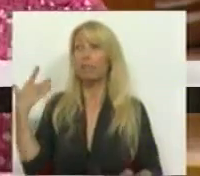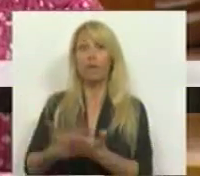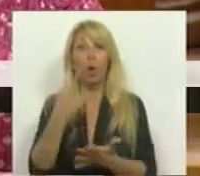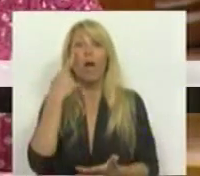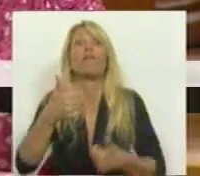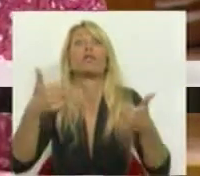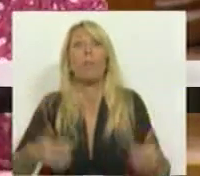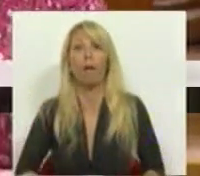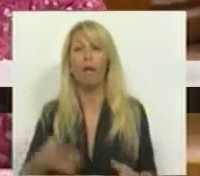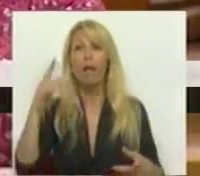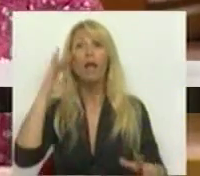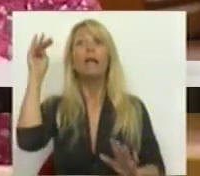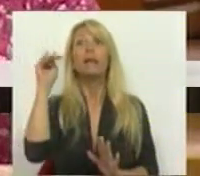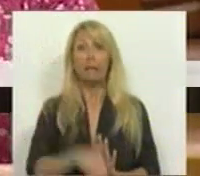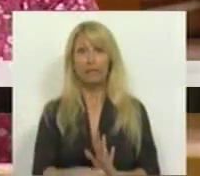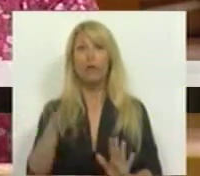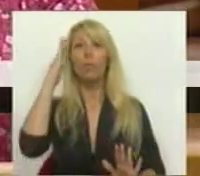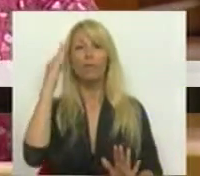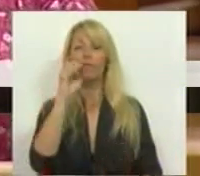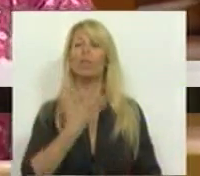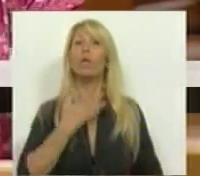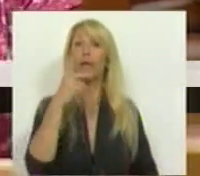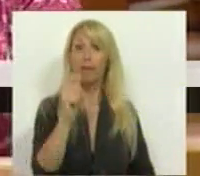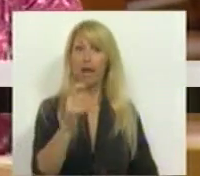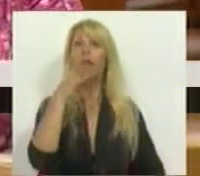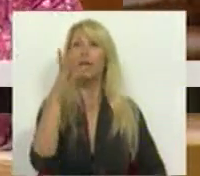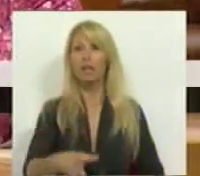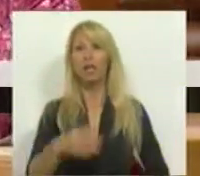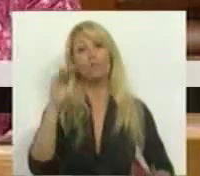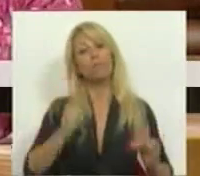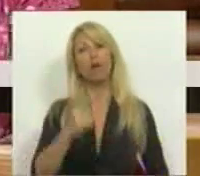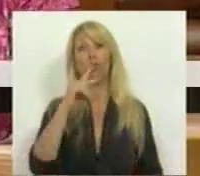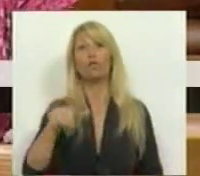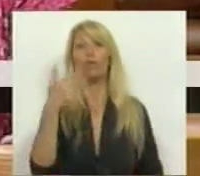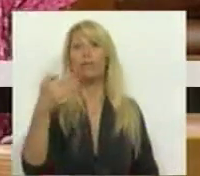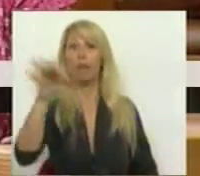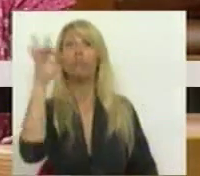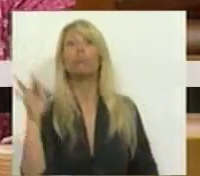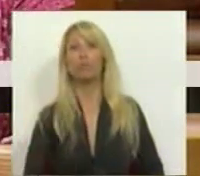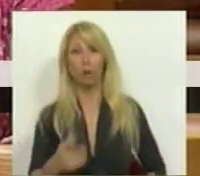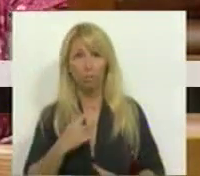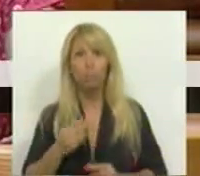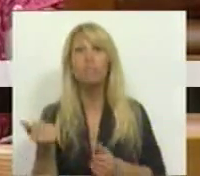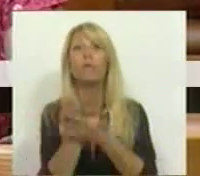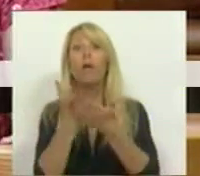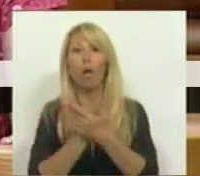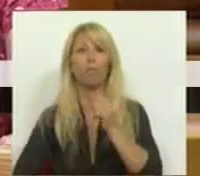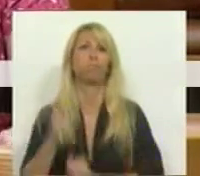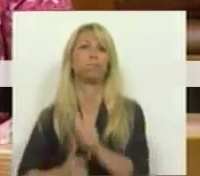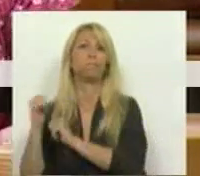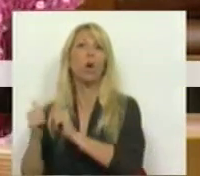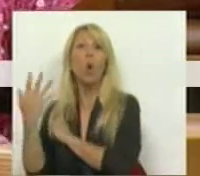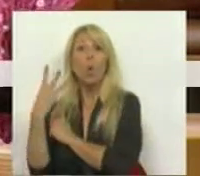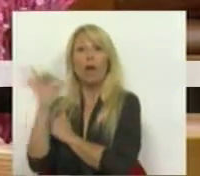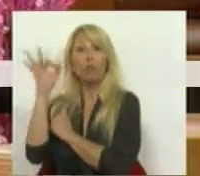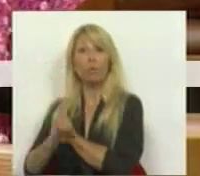recessão prevista pela OCDE para este ano de menos 2,7%, o recuo da economia em 4% no